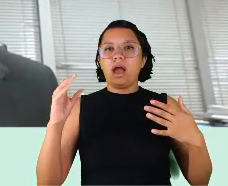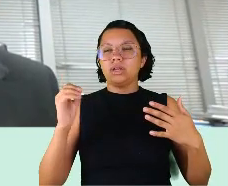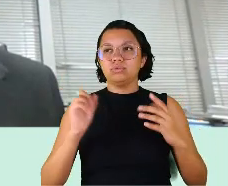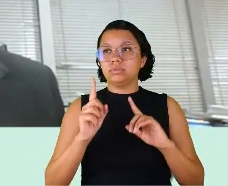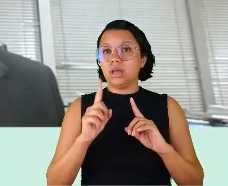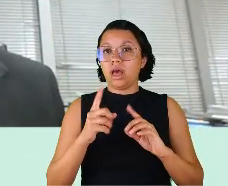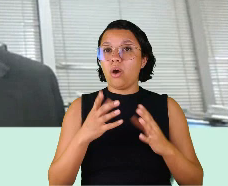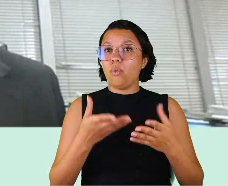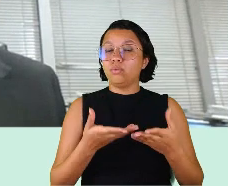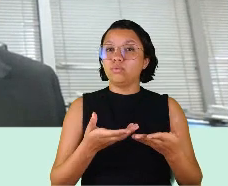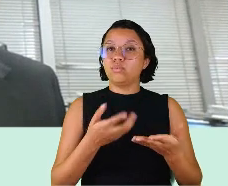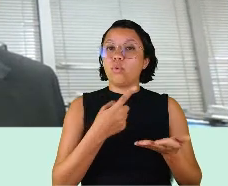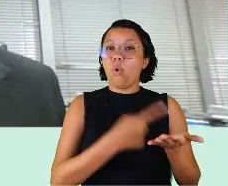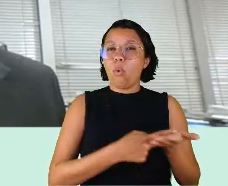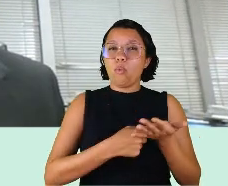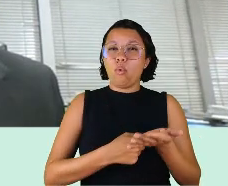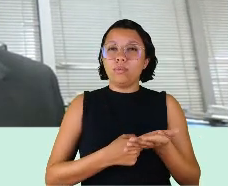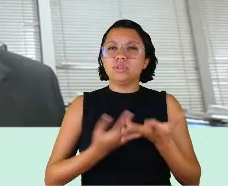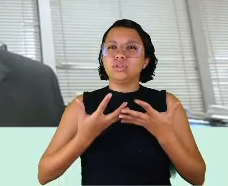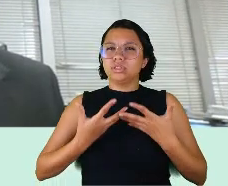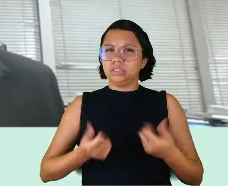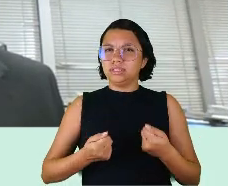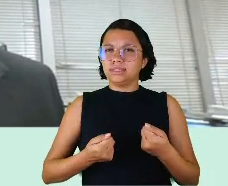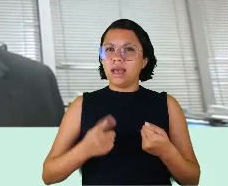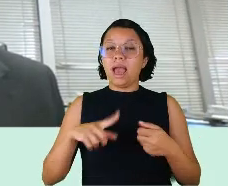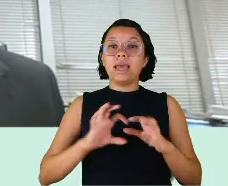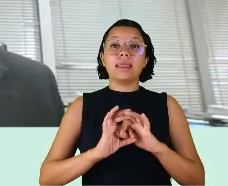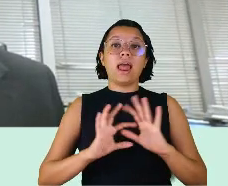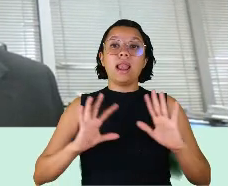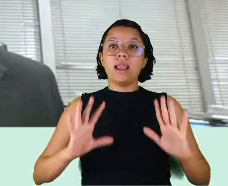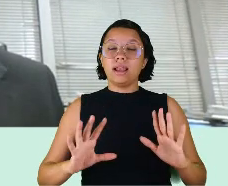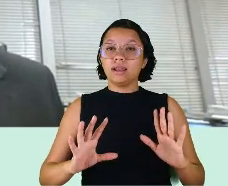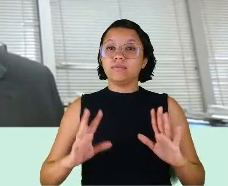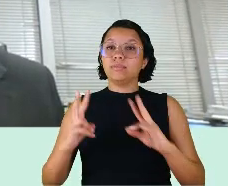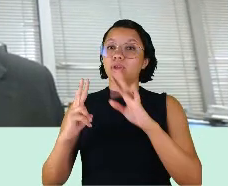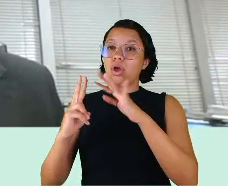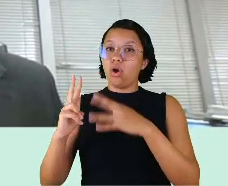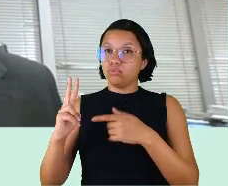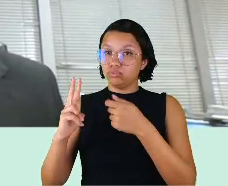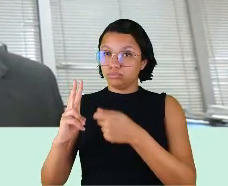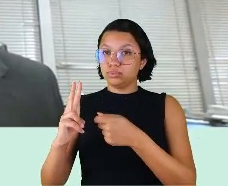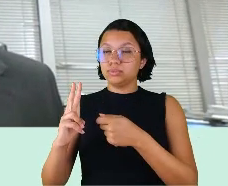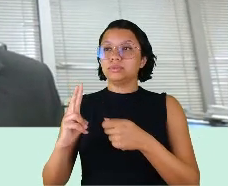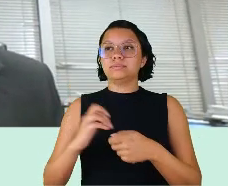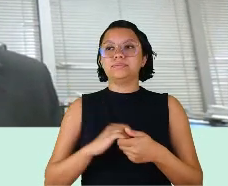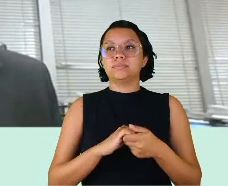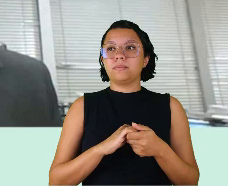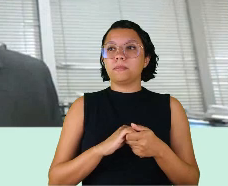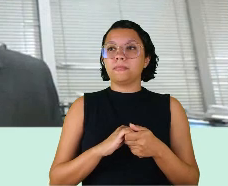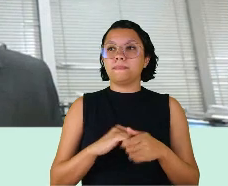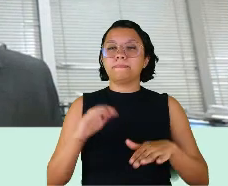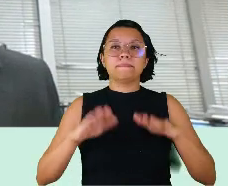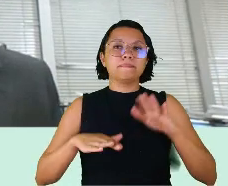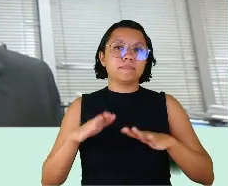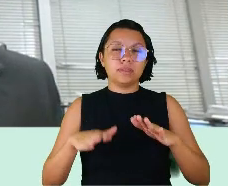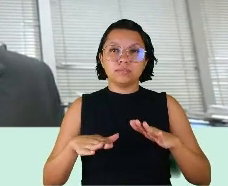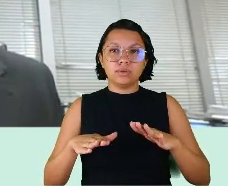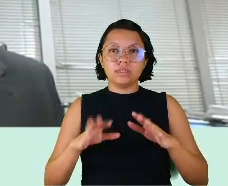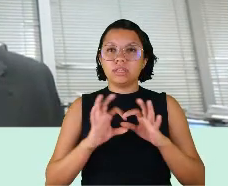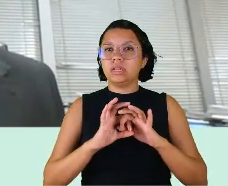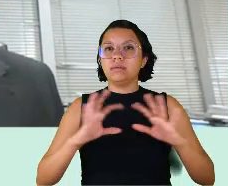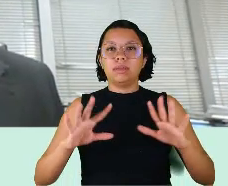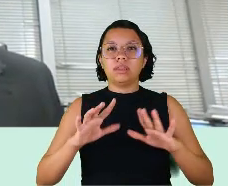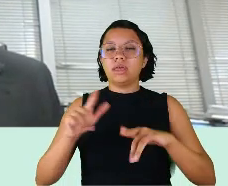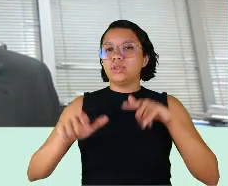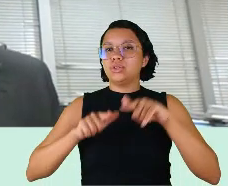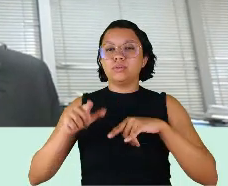assumir nesse plano é um compromisso de estar disponível para o jurisdicionado. Ainda que a flexibilidade